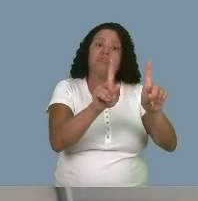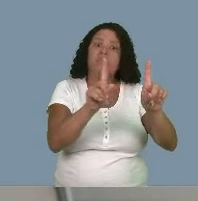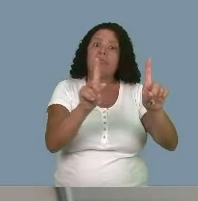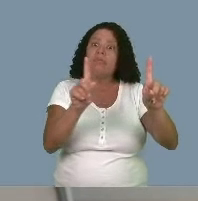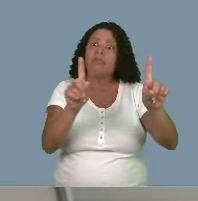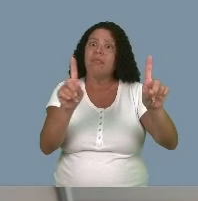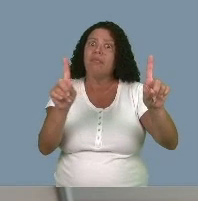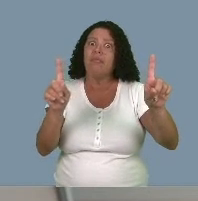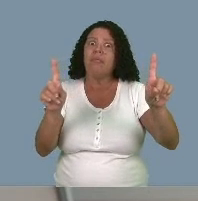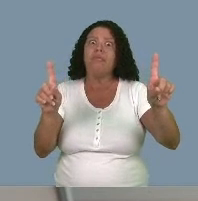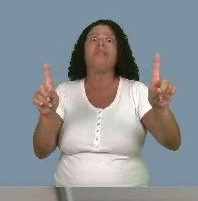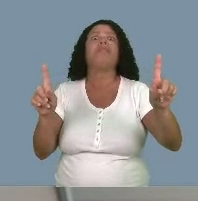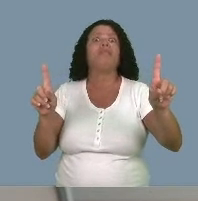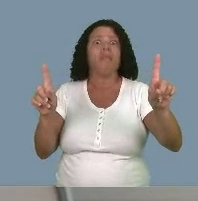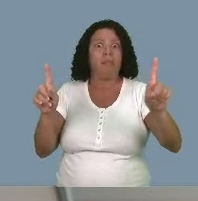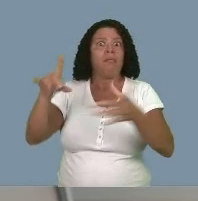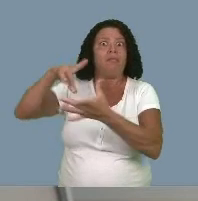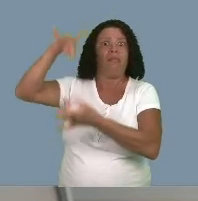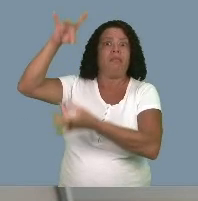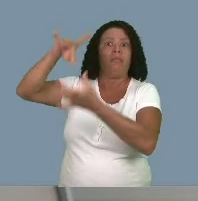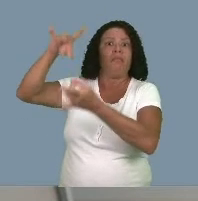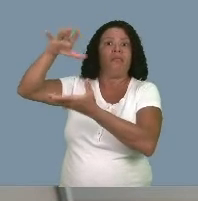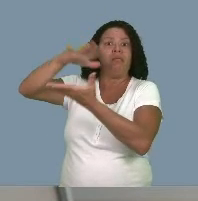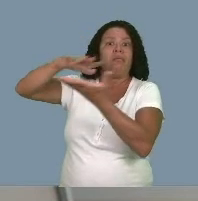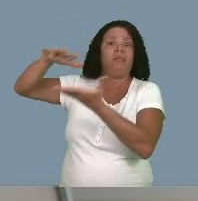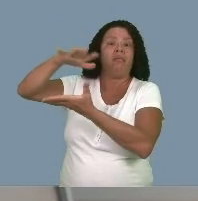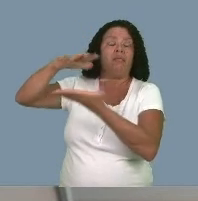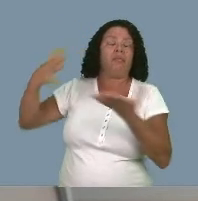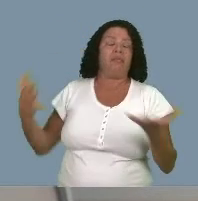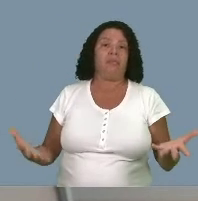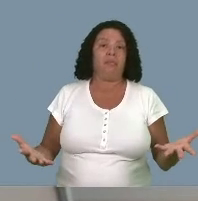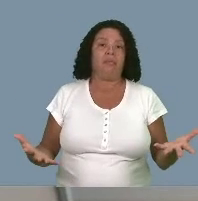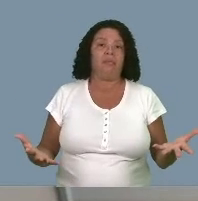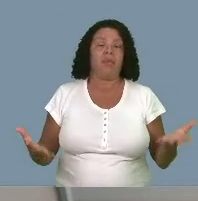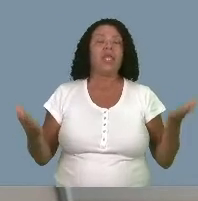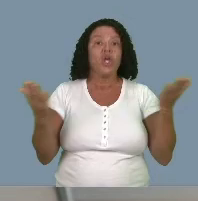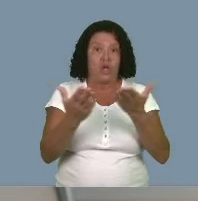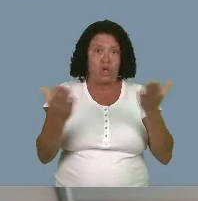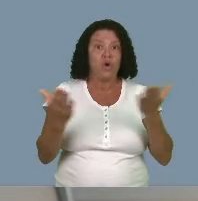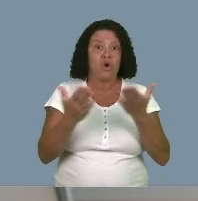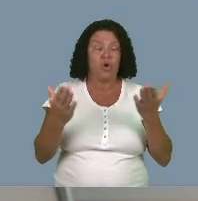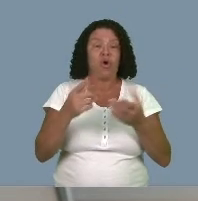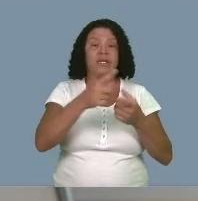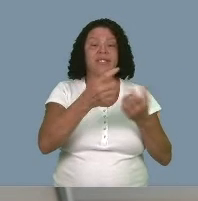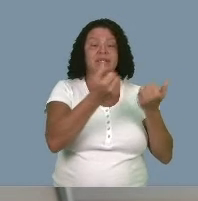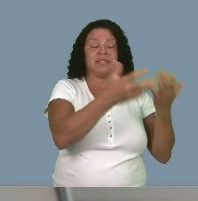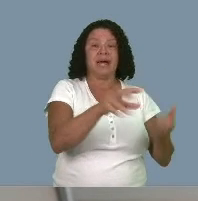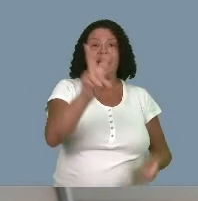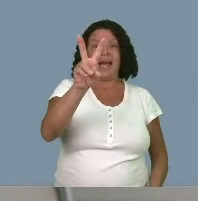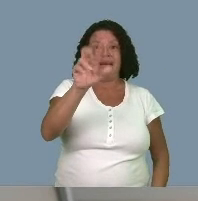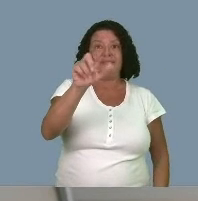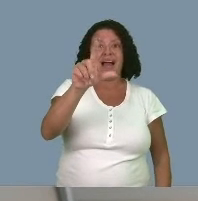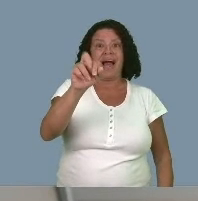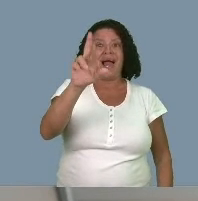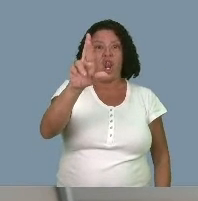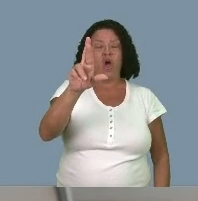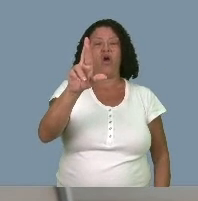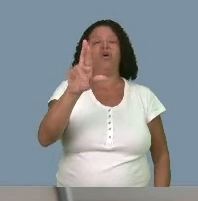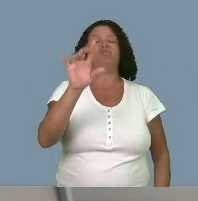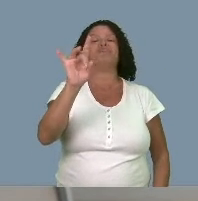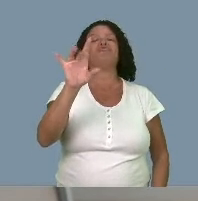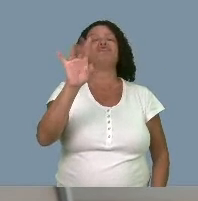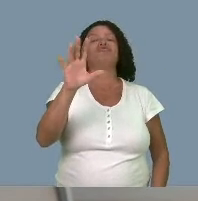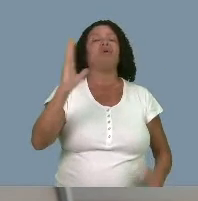vez mais da espiritualização. E hoje ele valoriza o imediatismo, valoriza